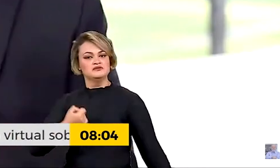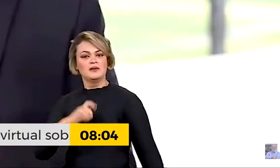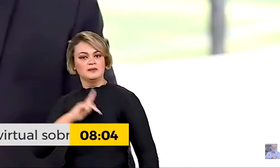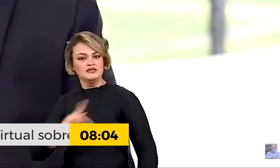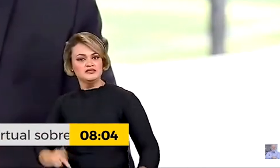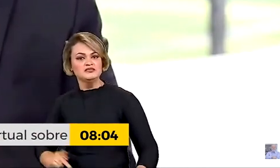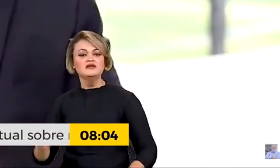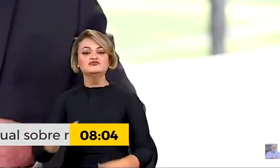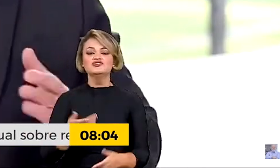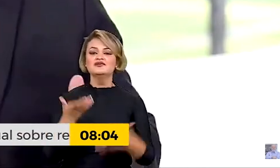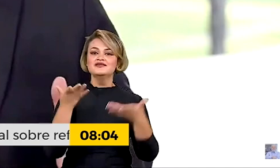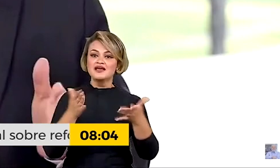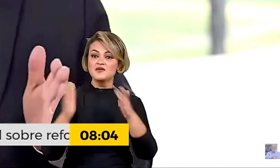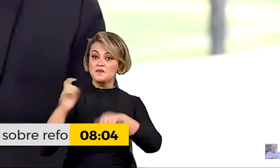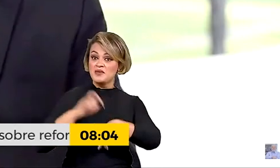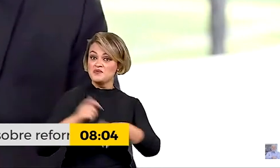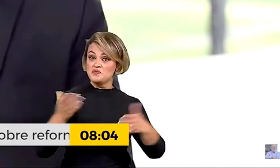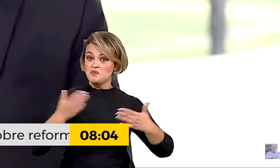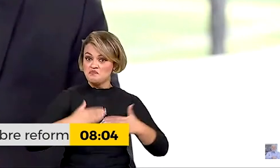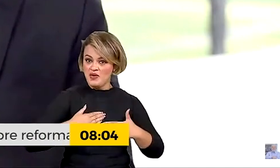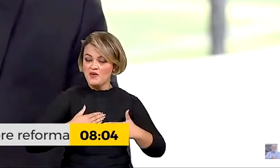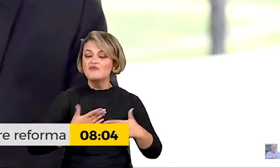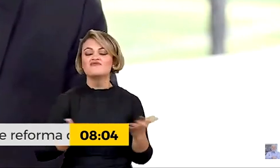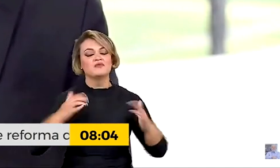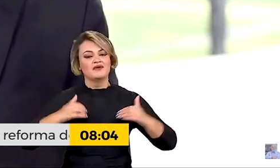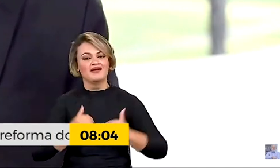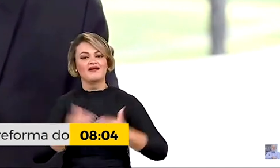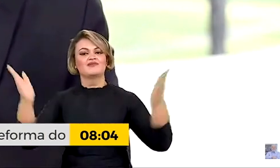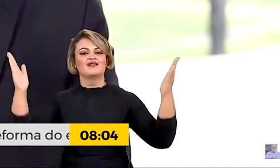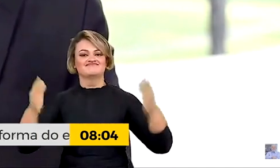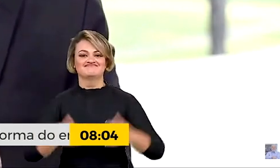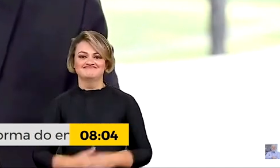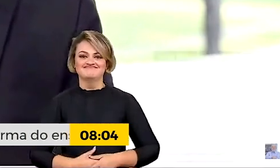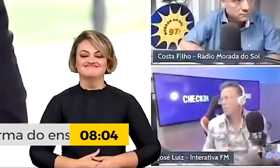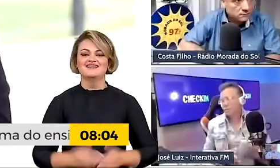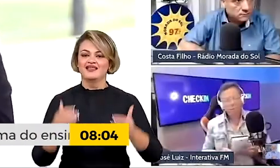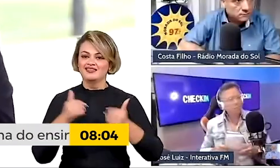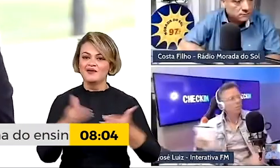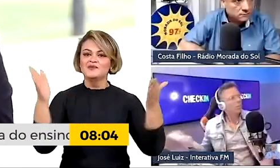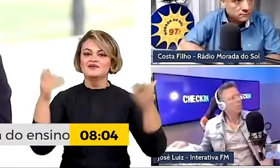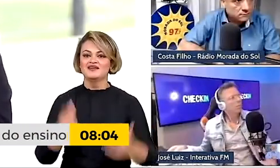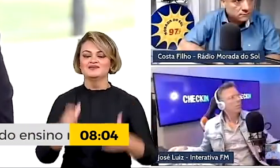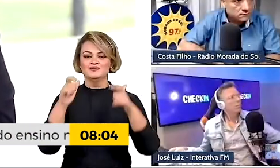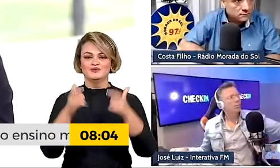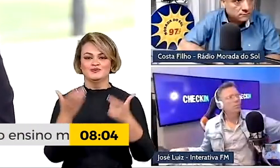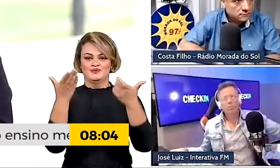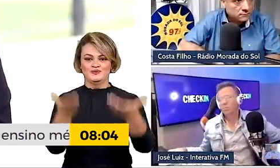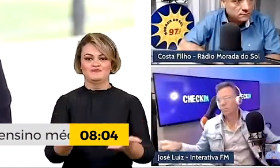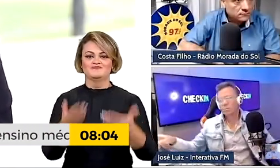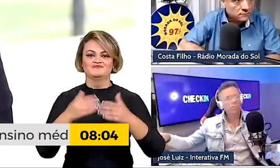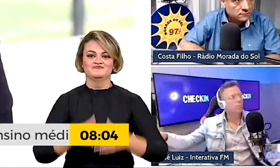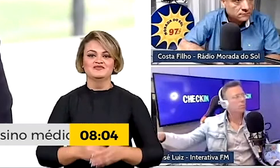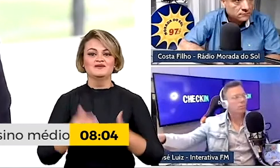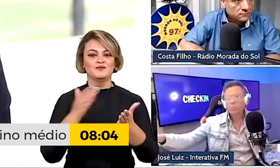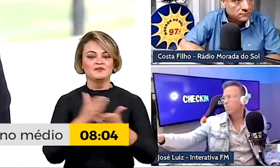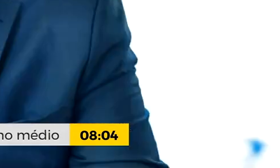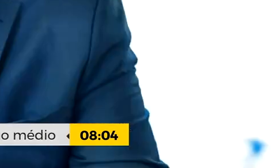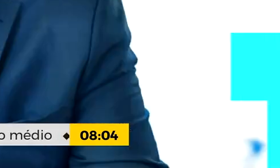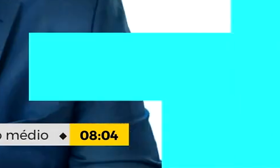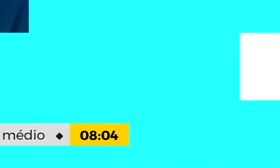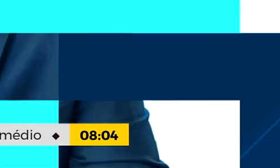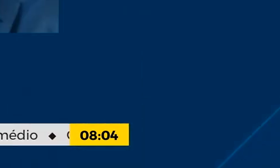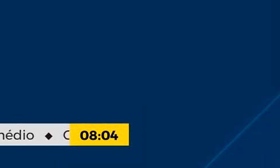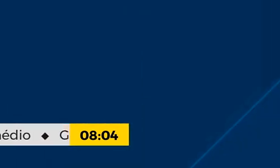no meu mandato a gente vai inaugurar finalmente A Ferrovia norte-sul que começou em 1987